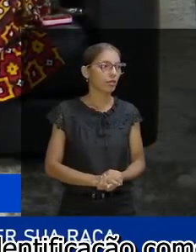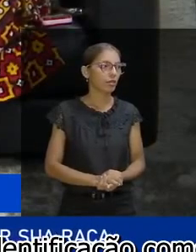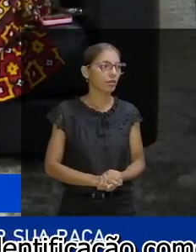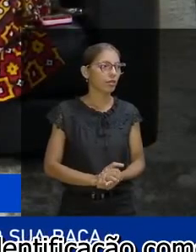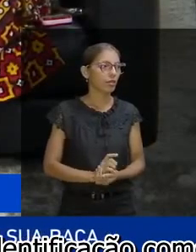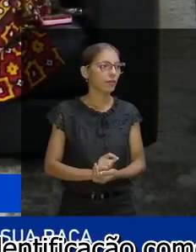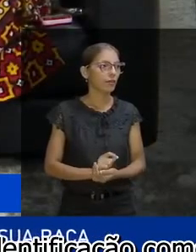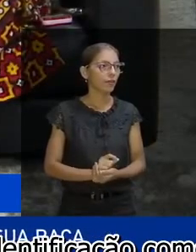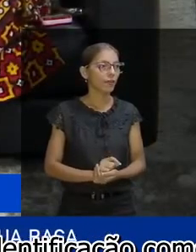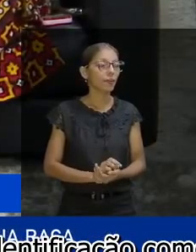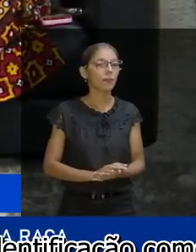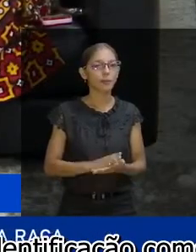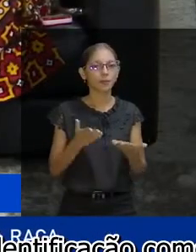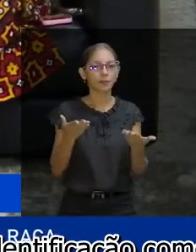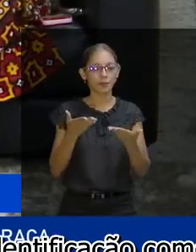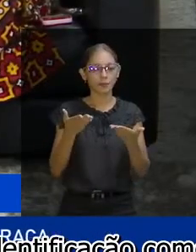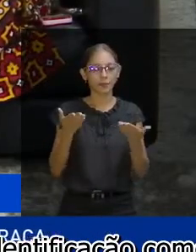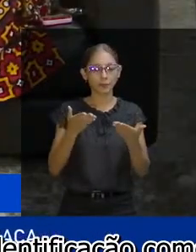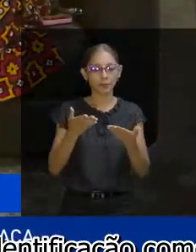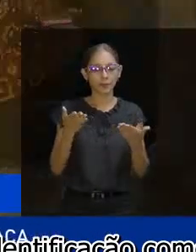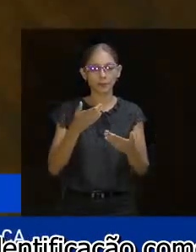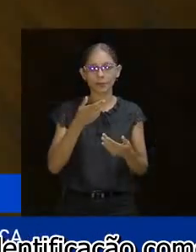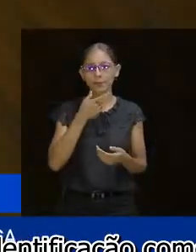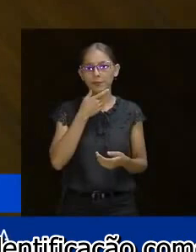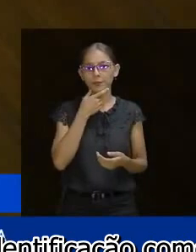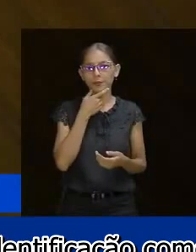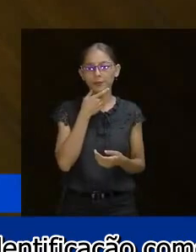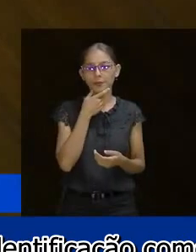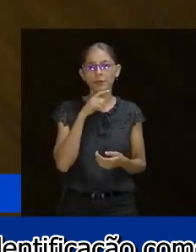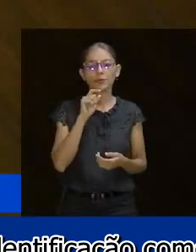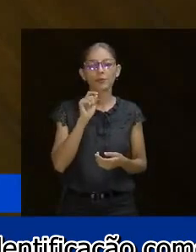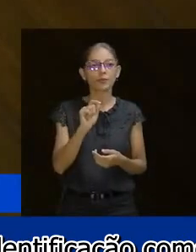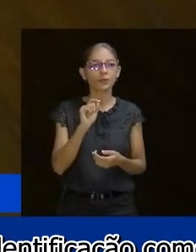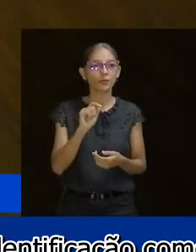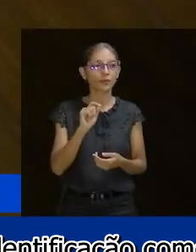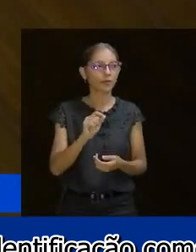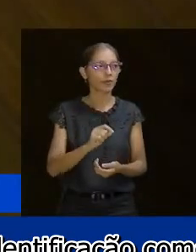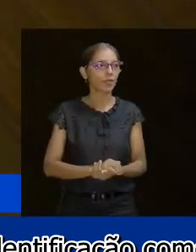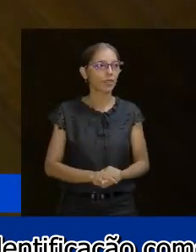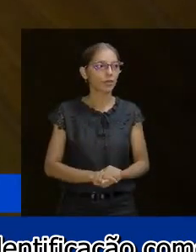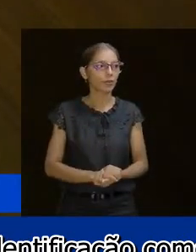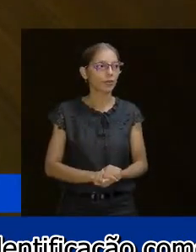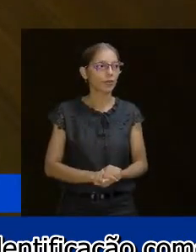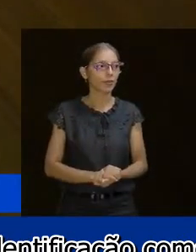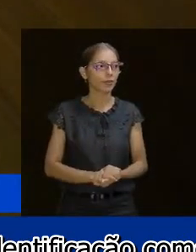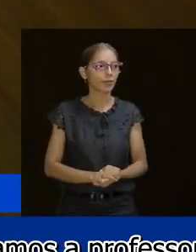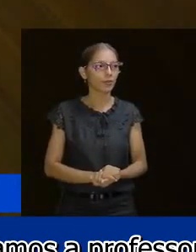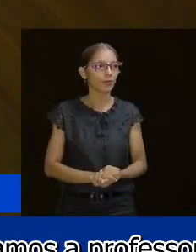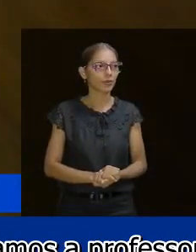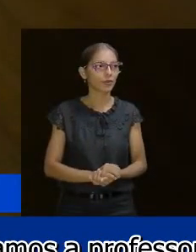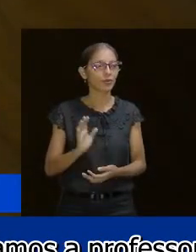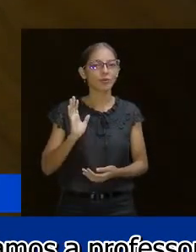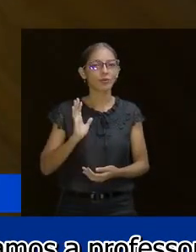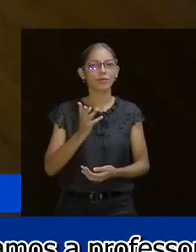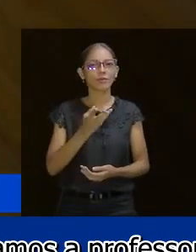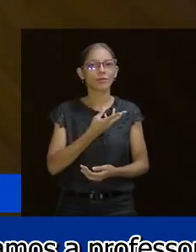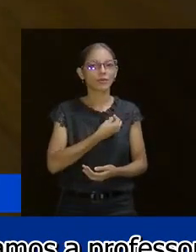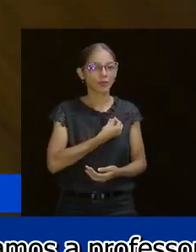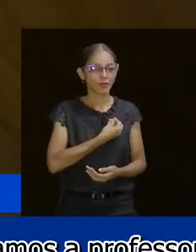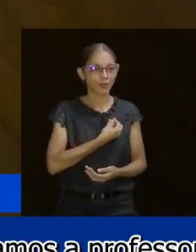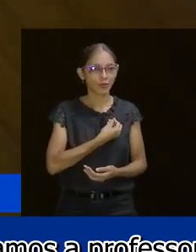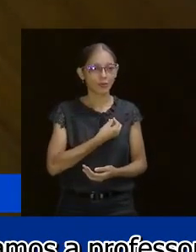E neste momento, para falar sobre as comissões de heteroidentificação como procedimento complementar